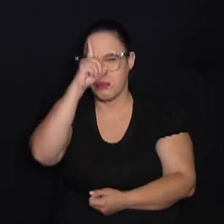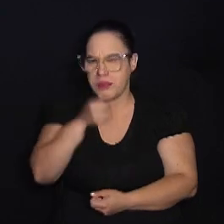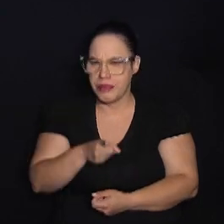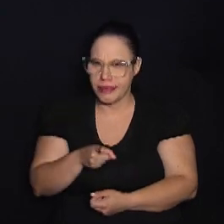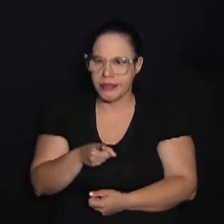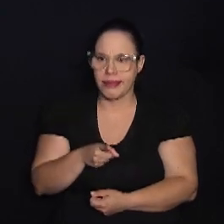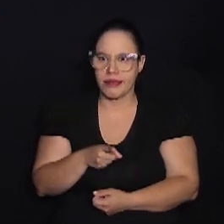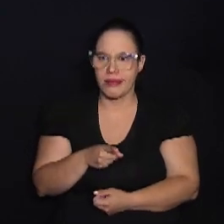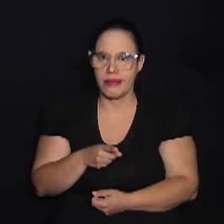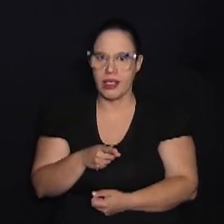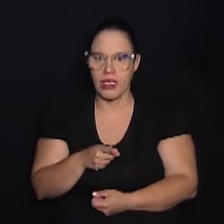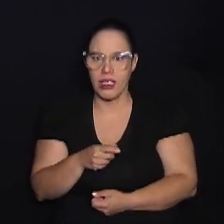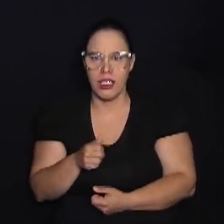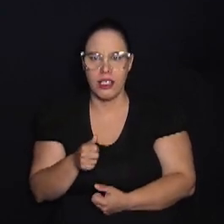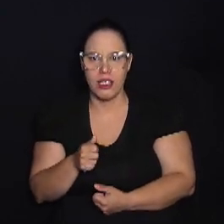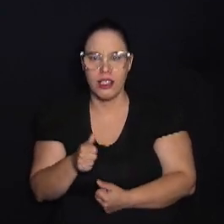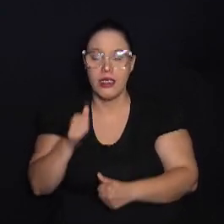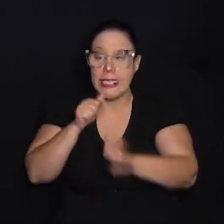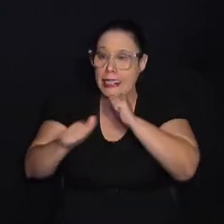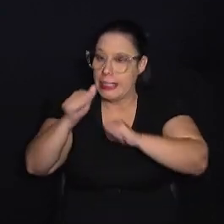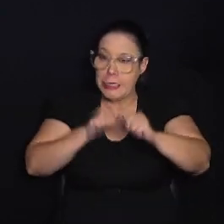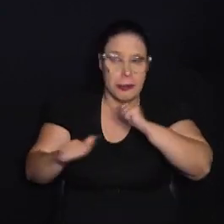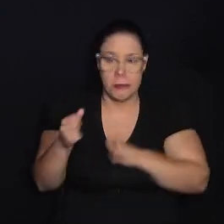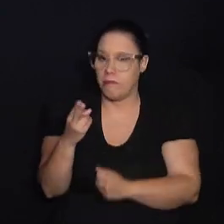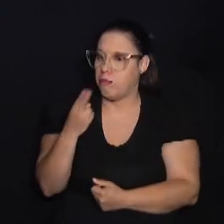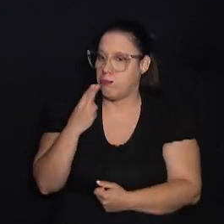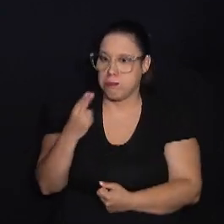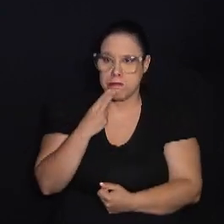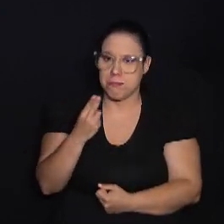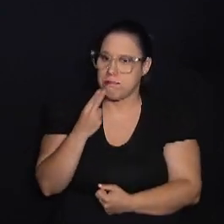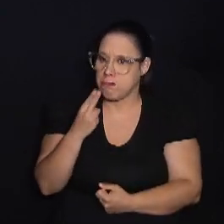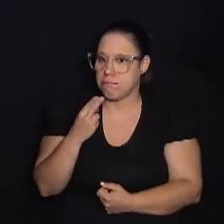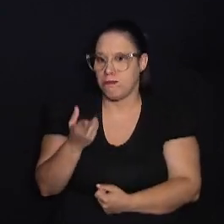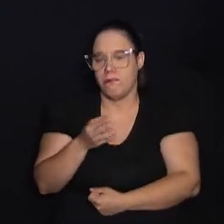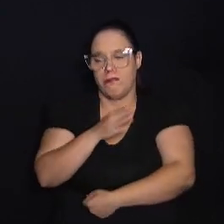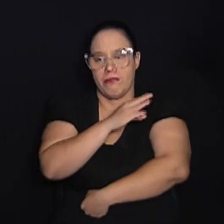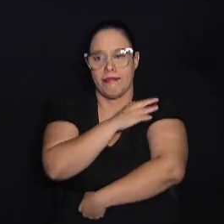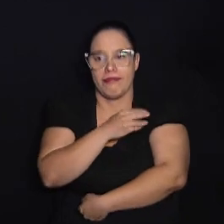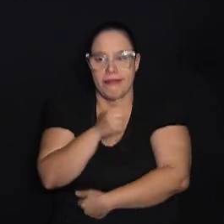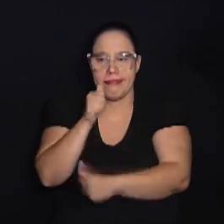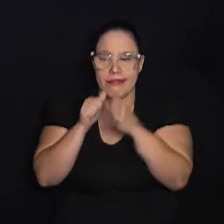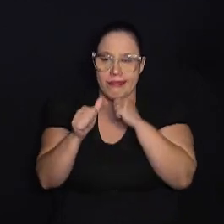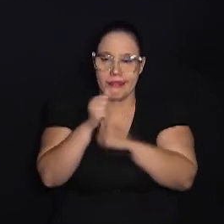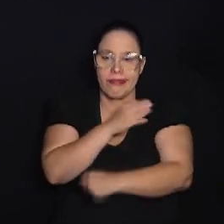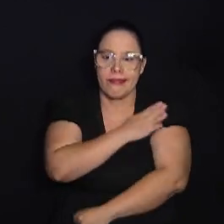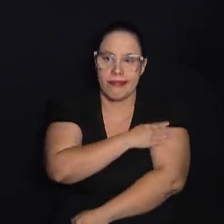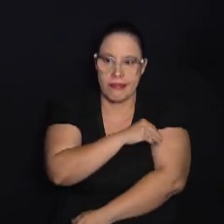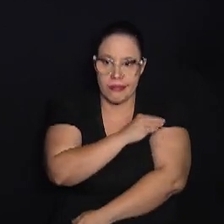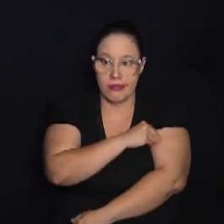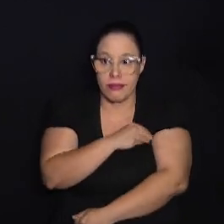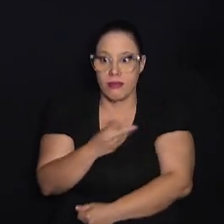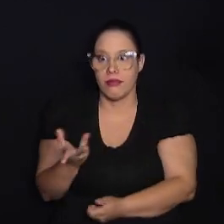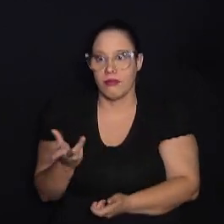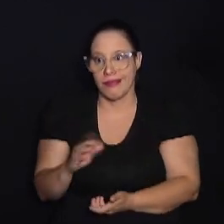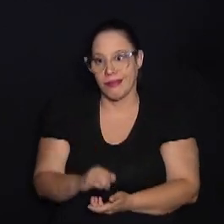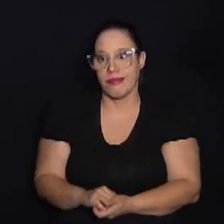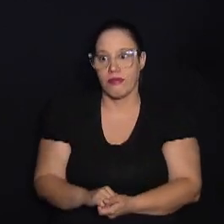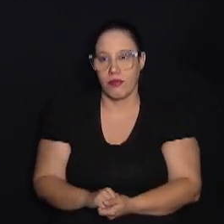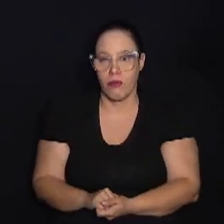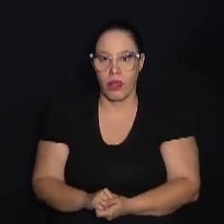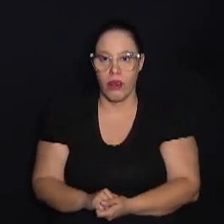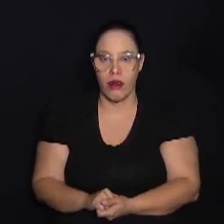pelo consumo desses fatores de álcool, tabagismo, que é mais acentuado no sexo masculino, mas o fator